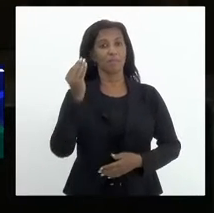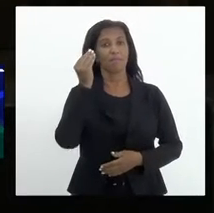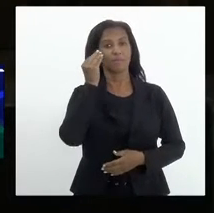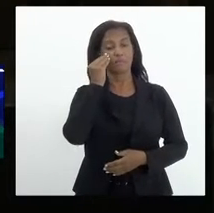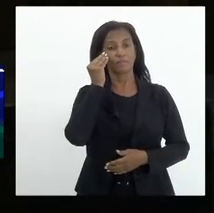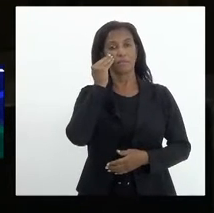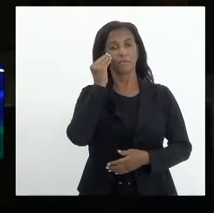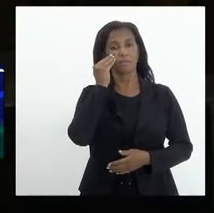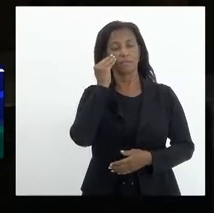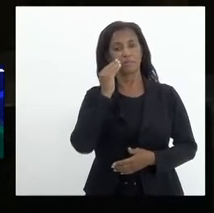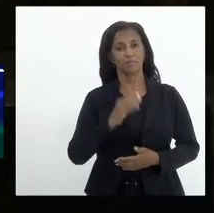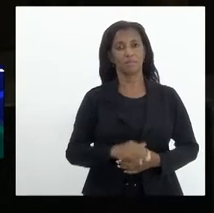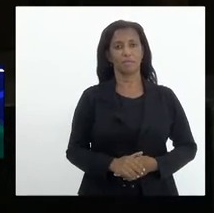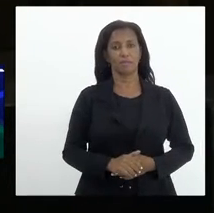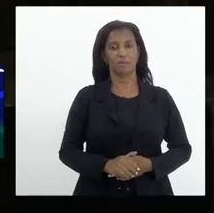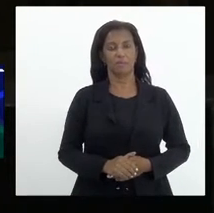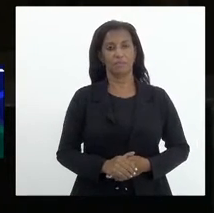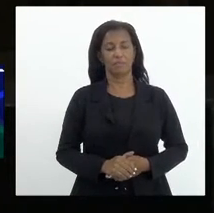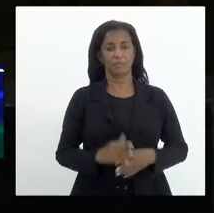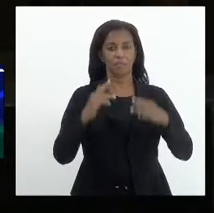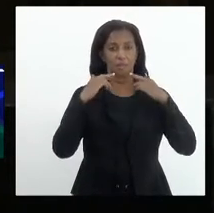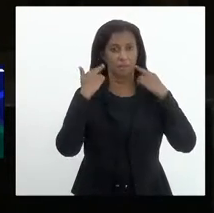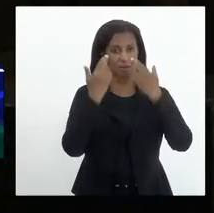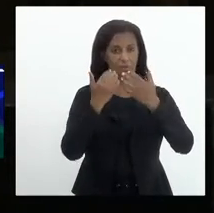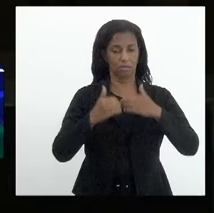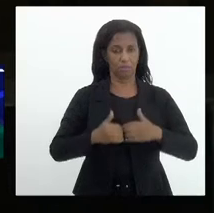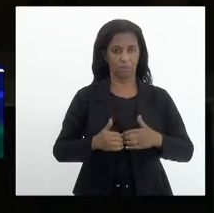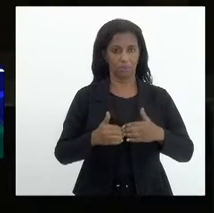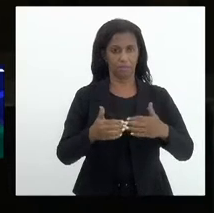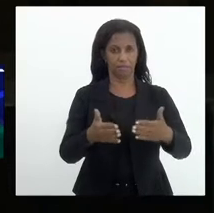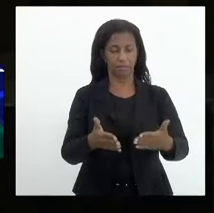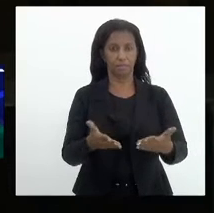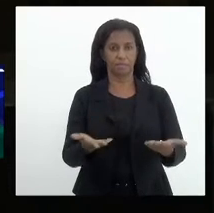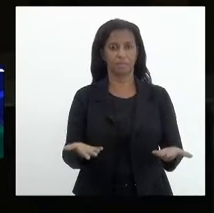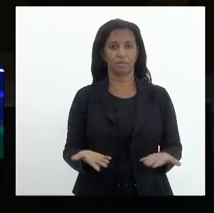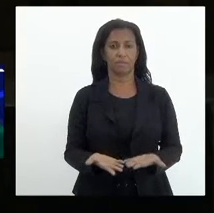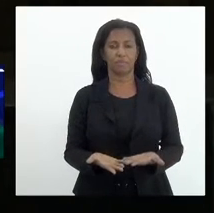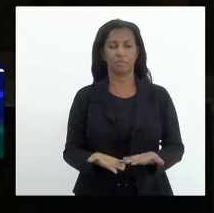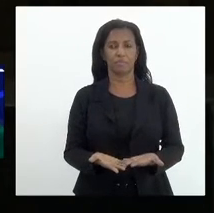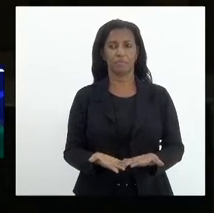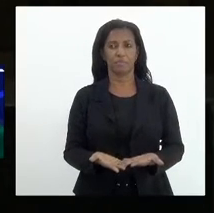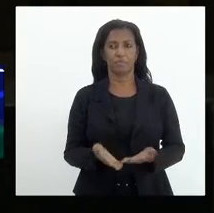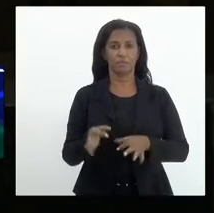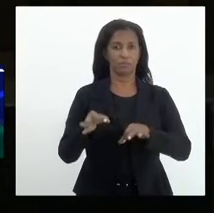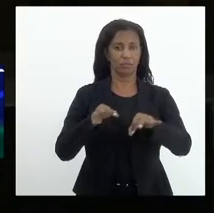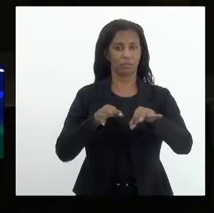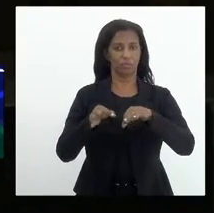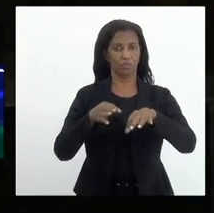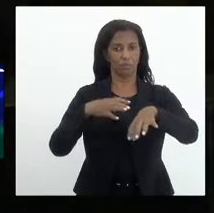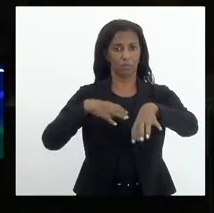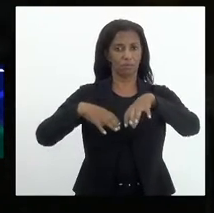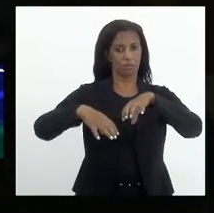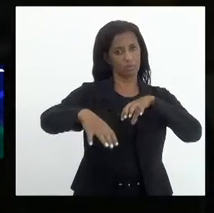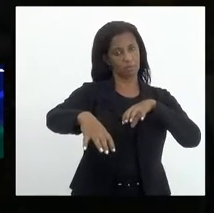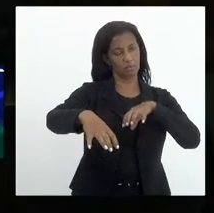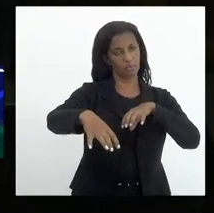assistem o expediente inicial de forma